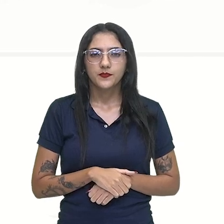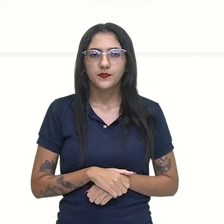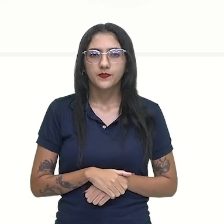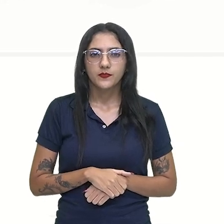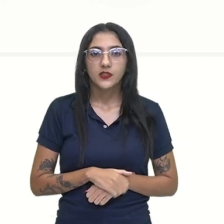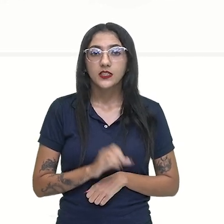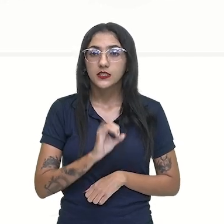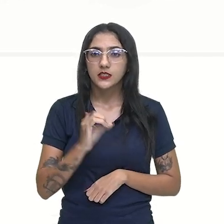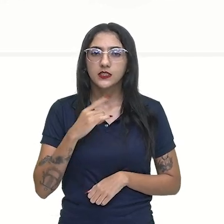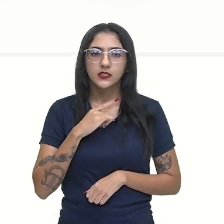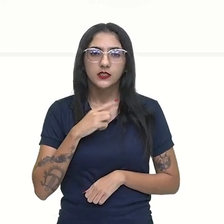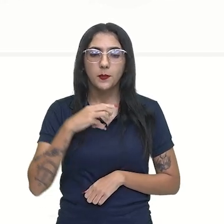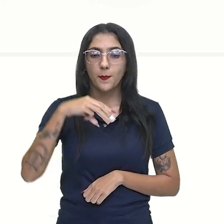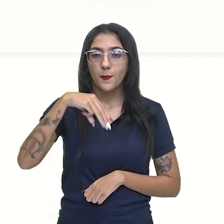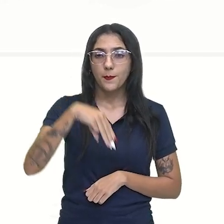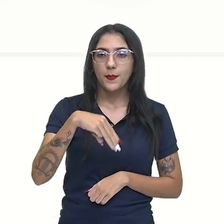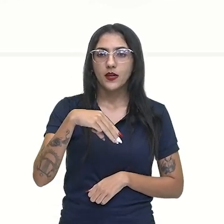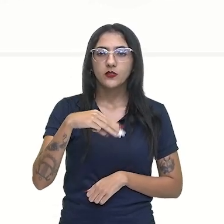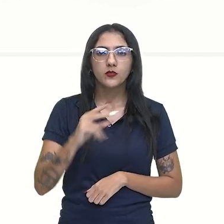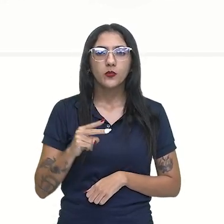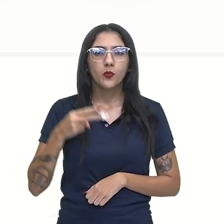o metro quadrado,